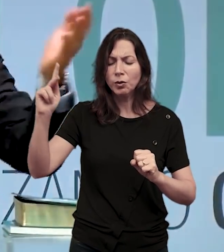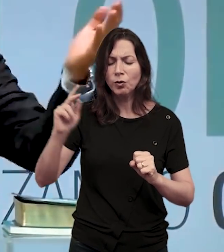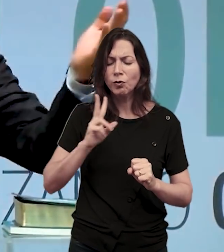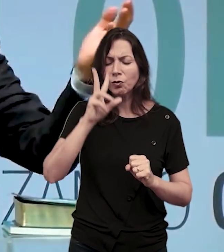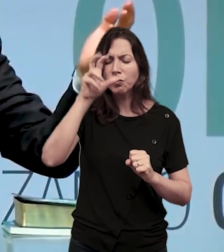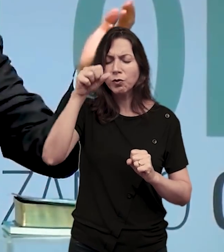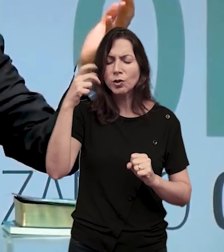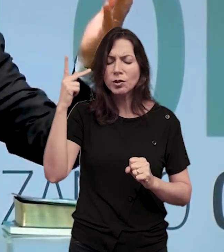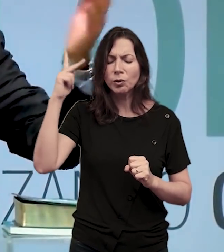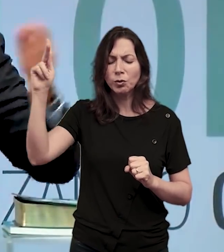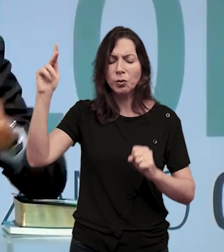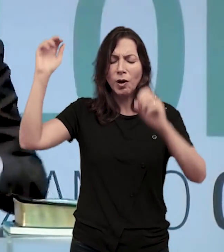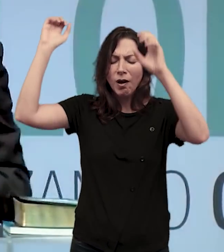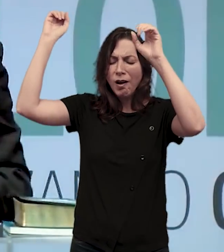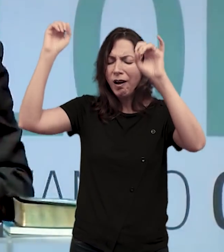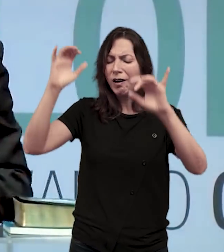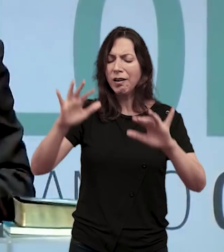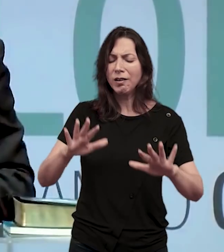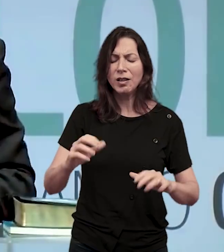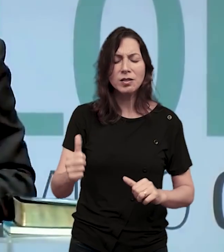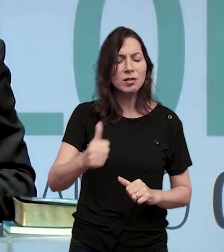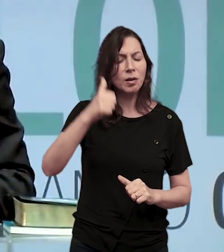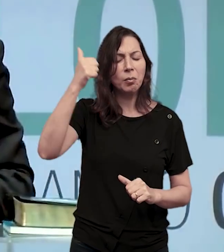Senhor, a Tua graça é melhor do que a vida.